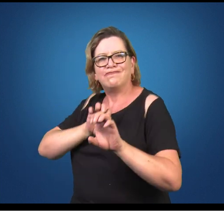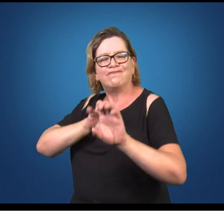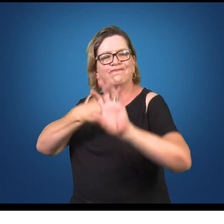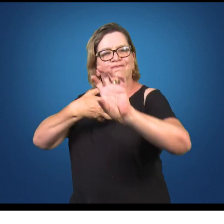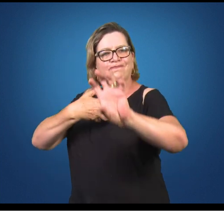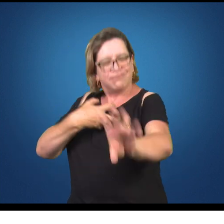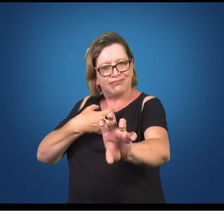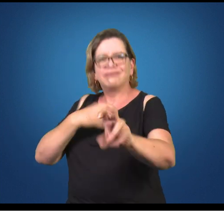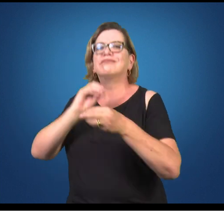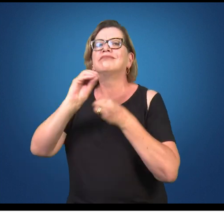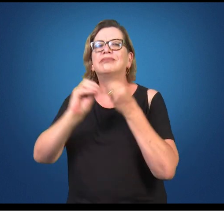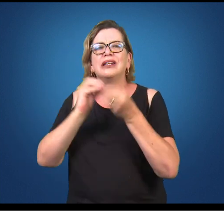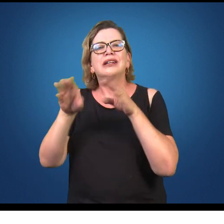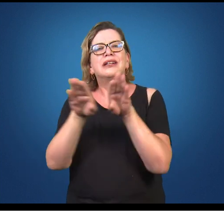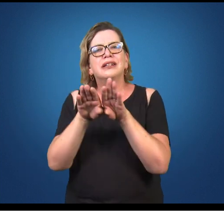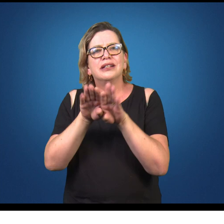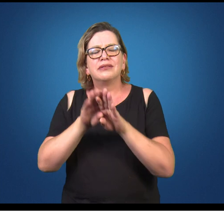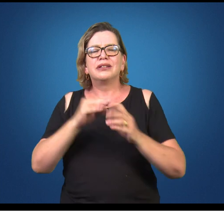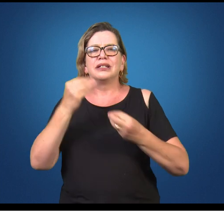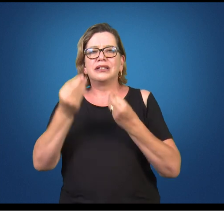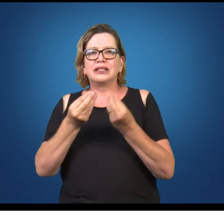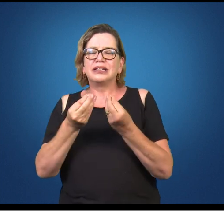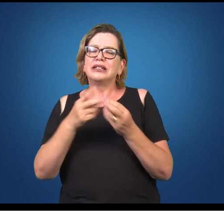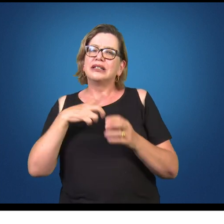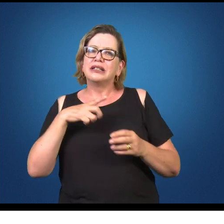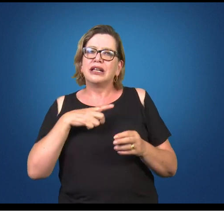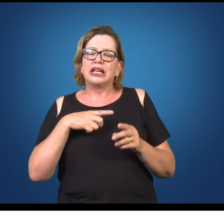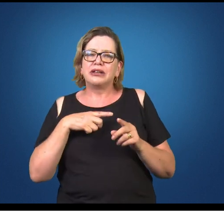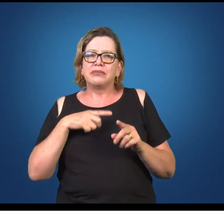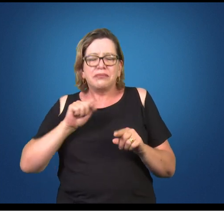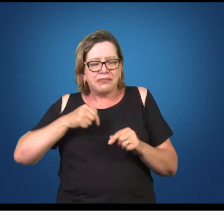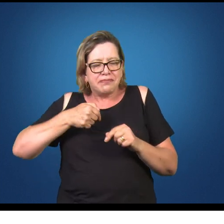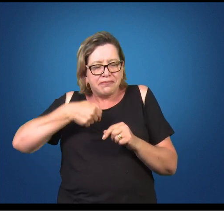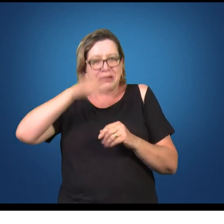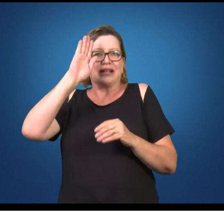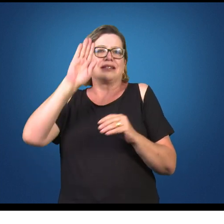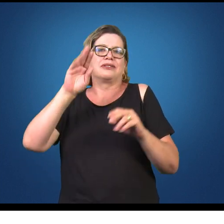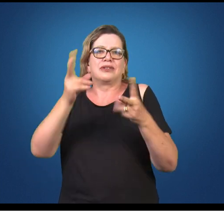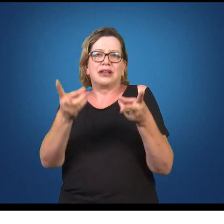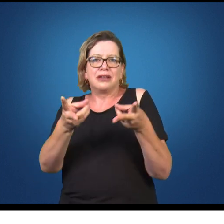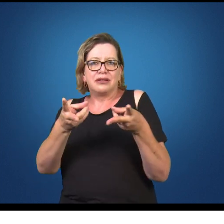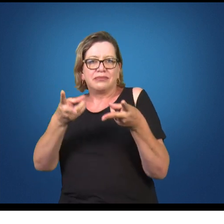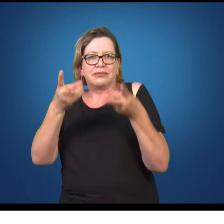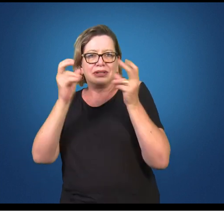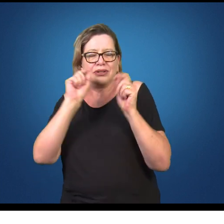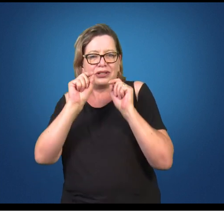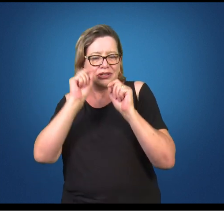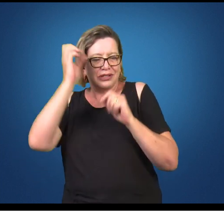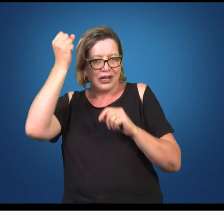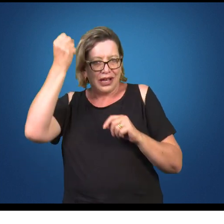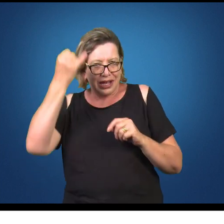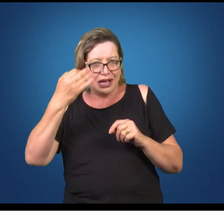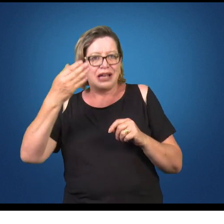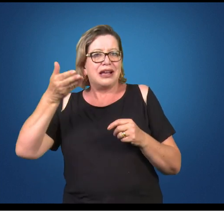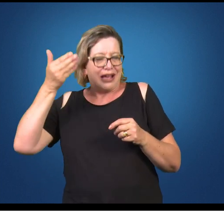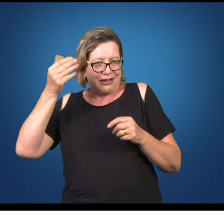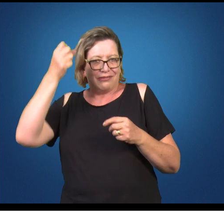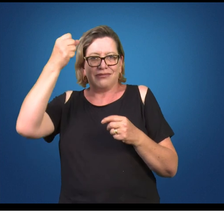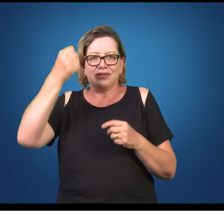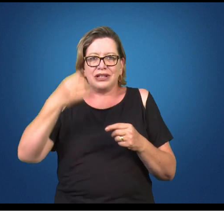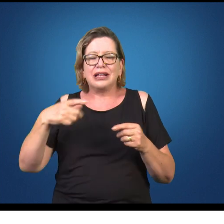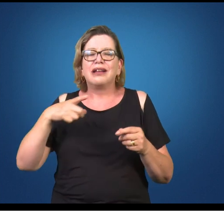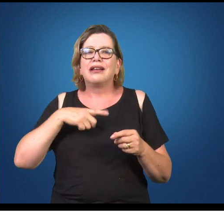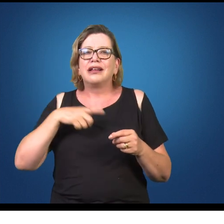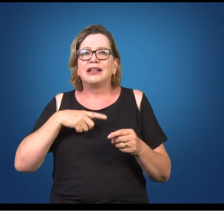também, Mas para além disso, da percepção, que a gente já mencionou, tem a